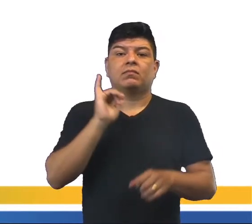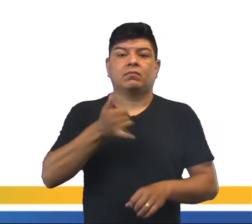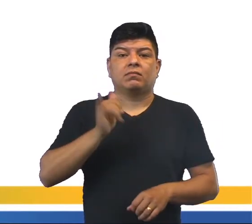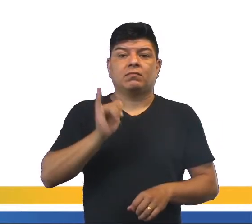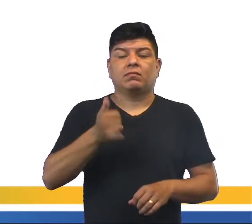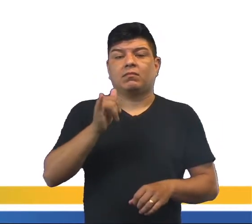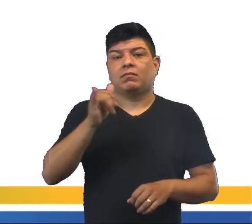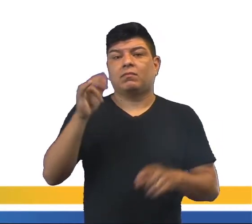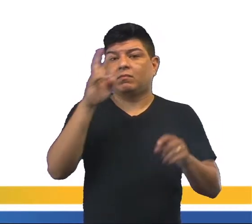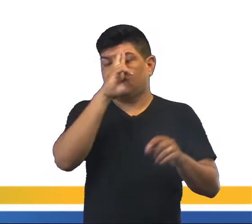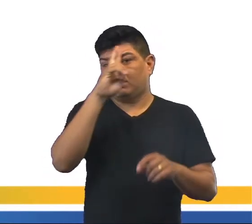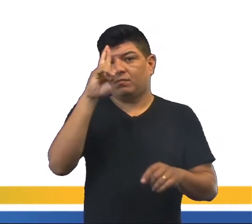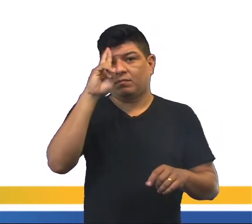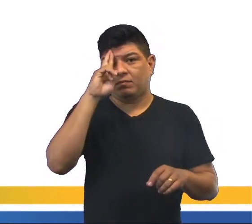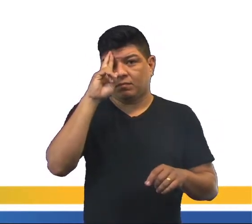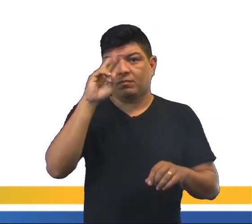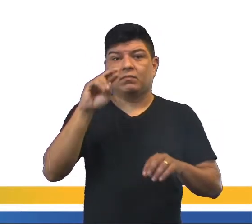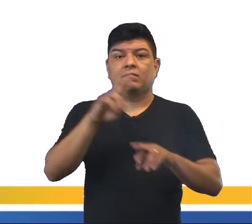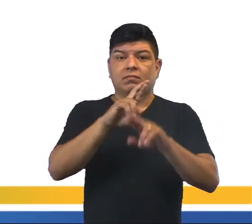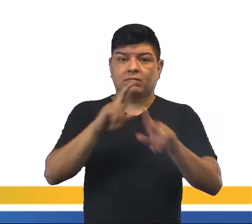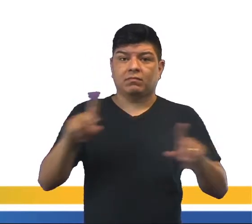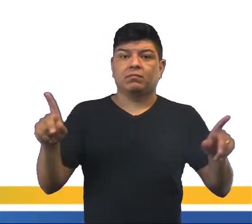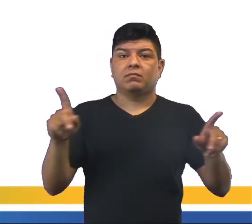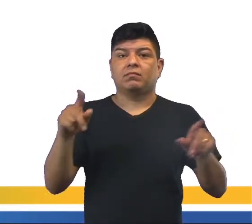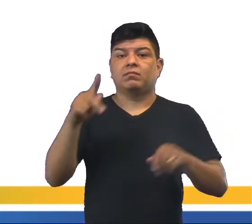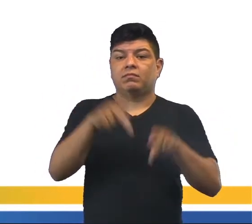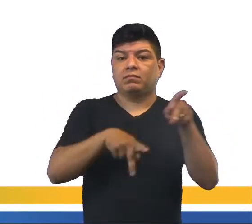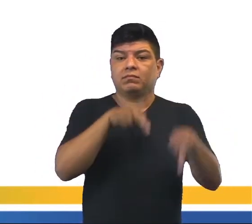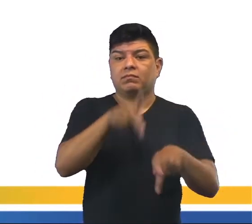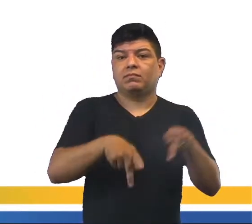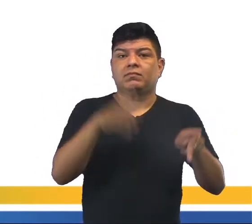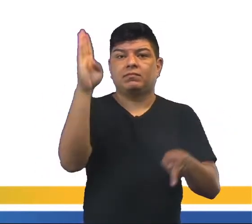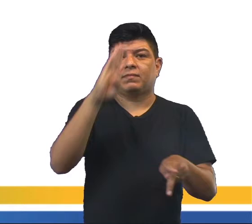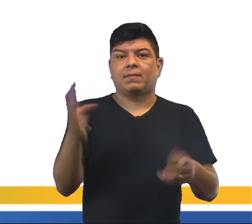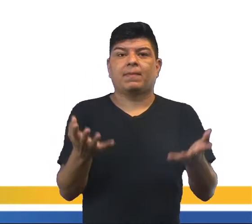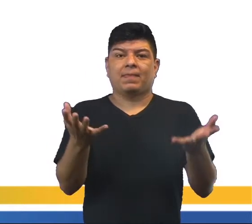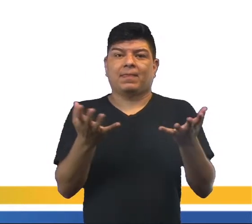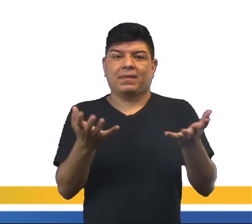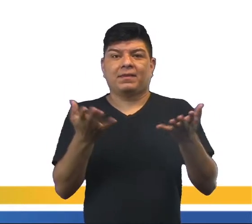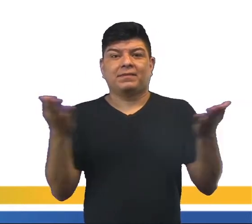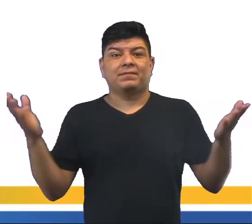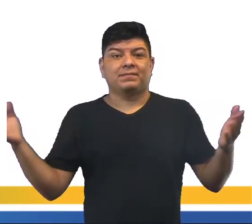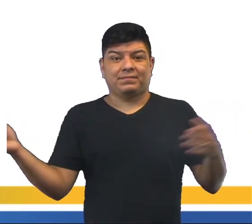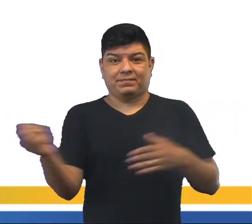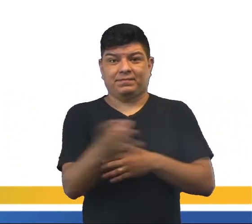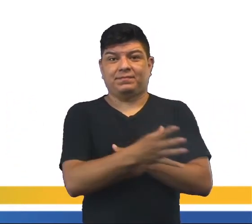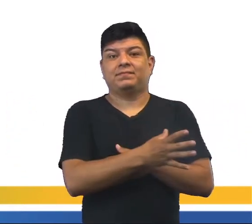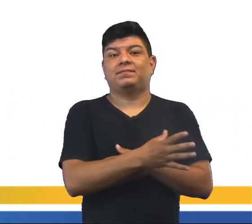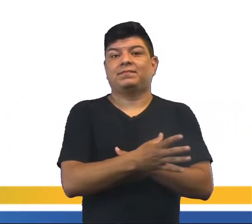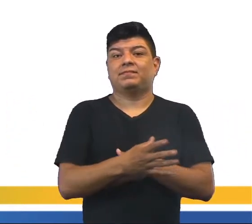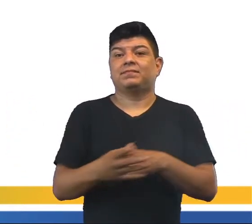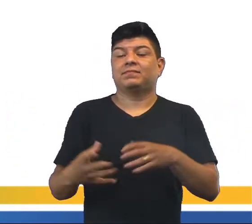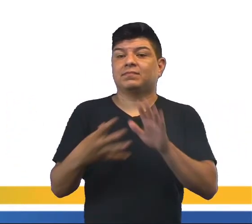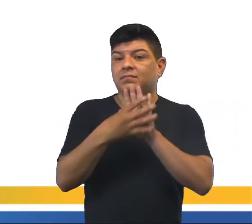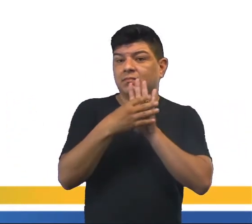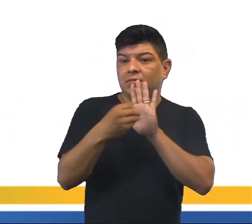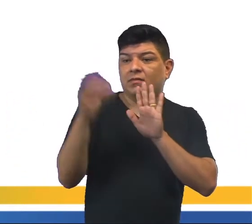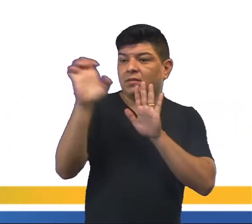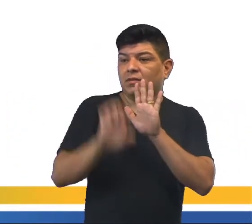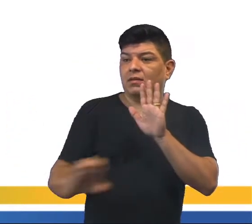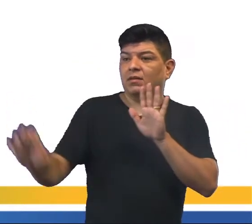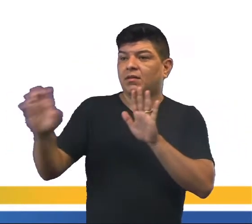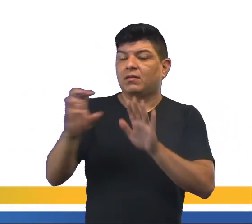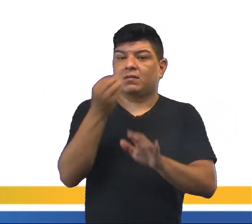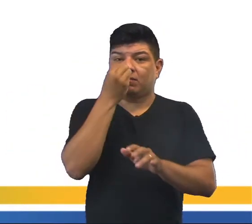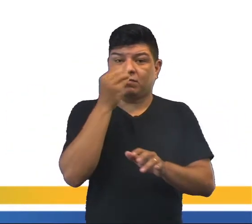que mostra as contradições de uma nação brasileira que quer se modernizar no modelo europeu, mas ignora os seus